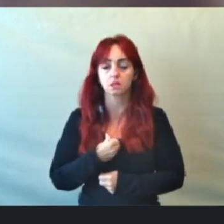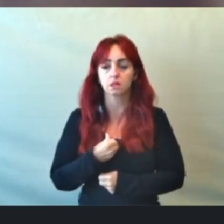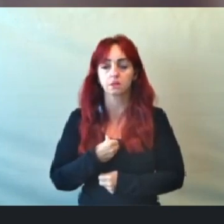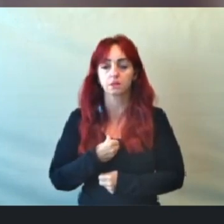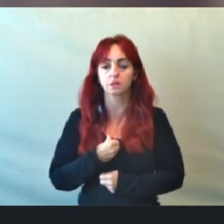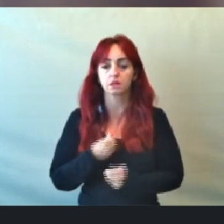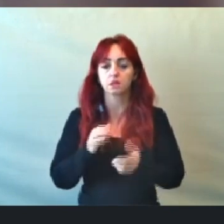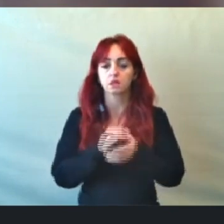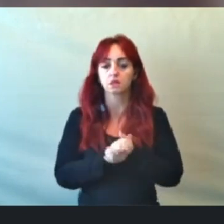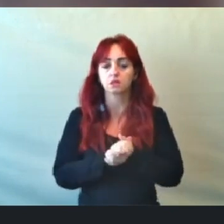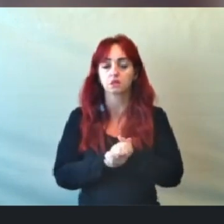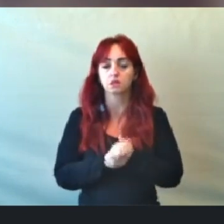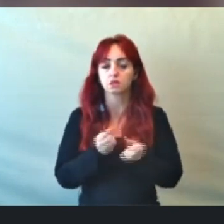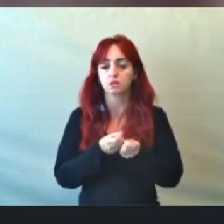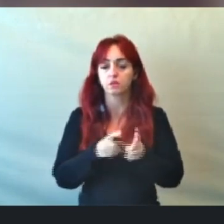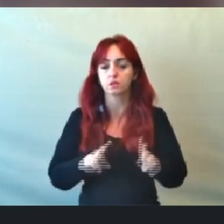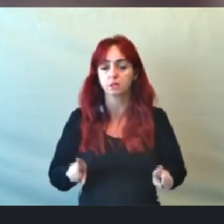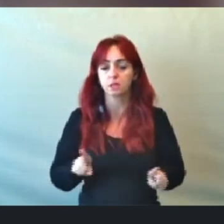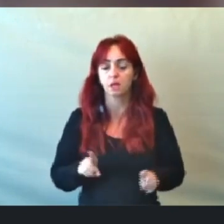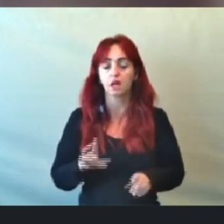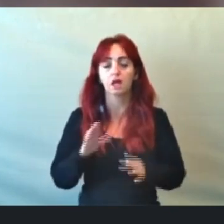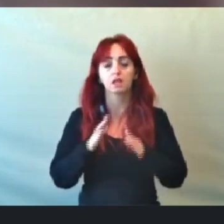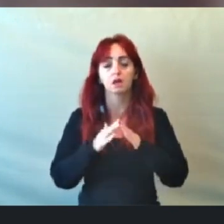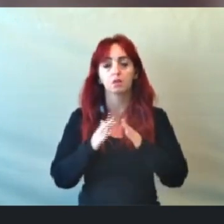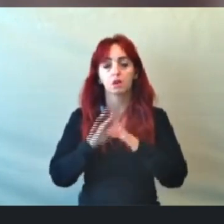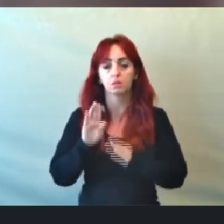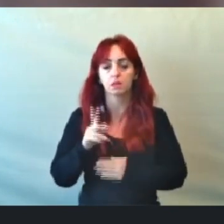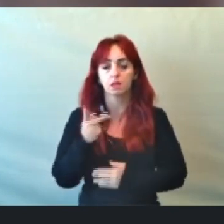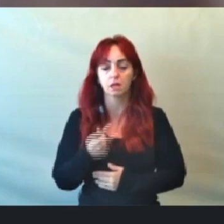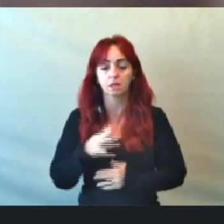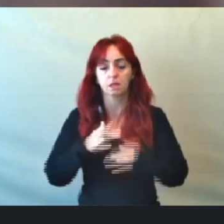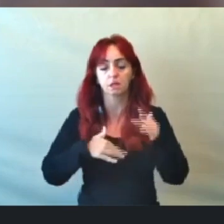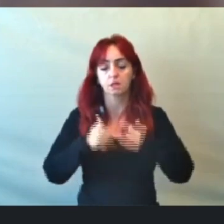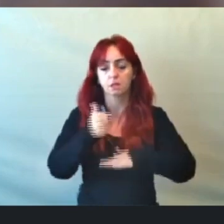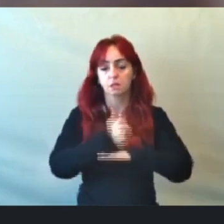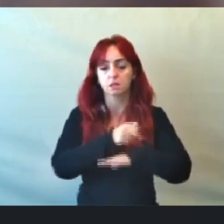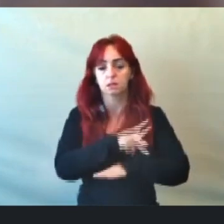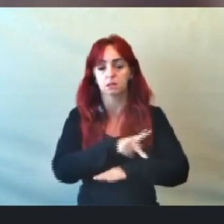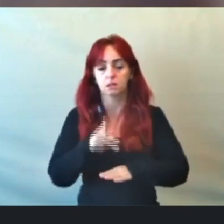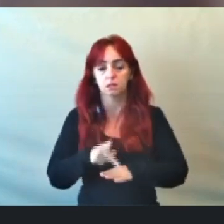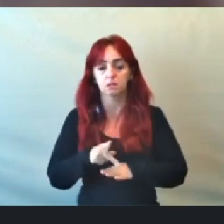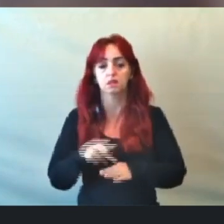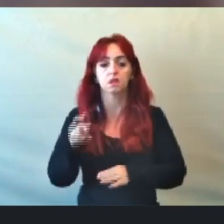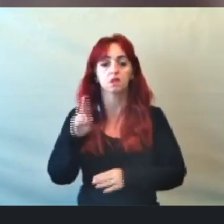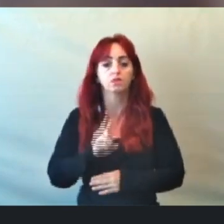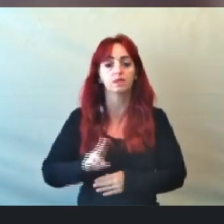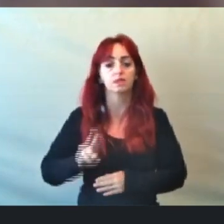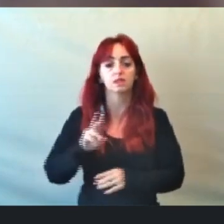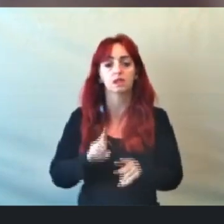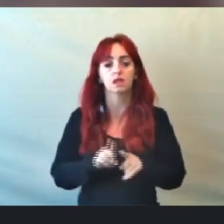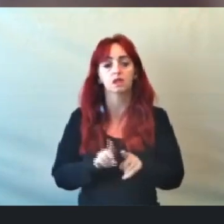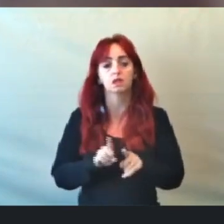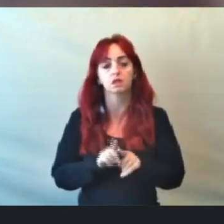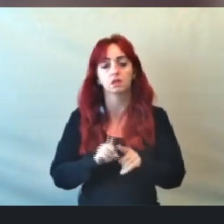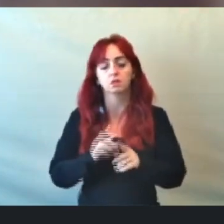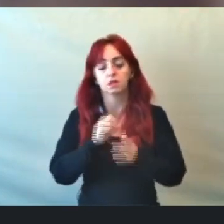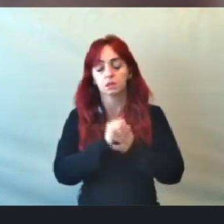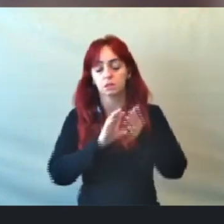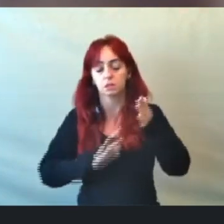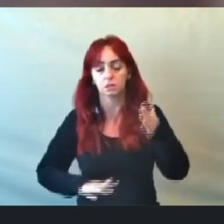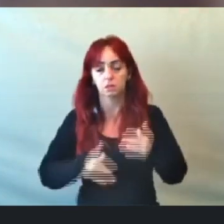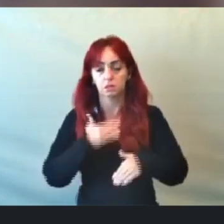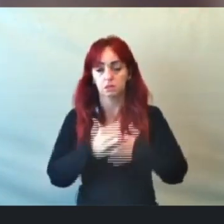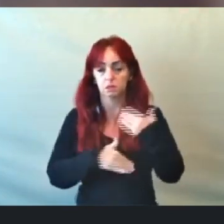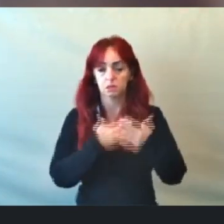Belo Horizonte, profissão professora universitária, cuja atividade desenvolvida no endereço Avenida Antônio